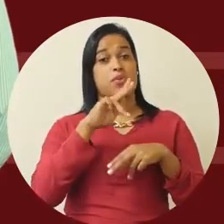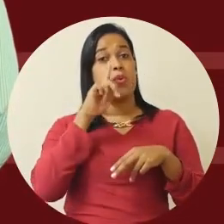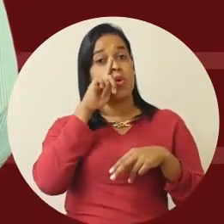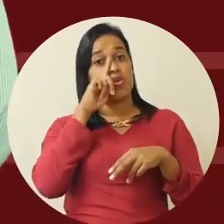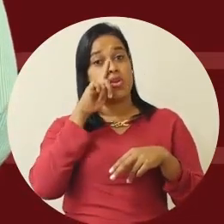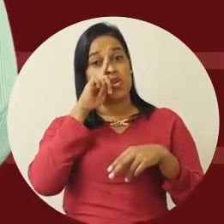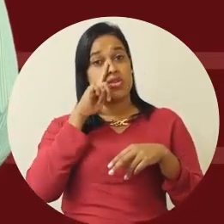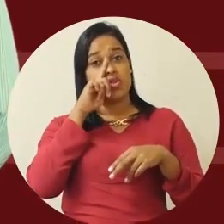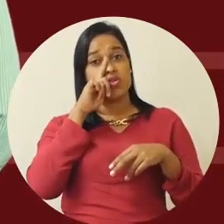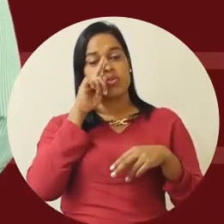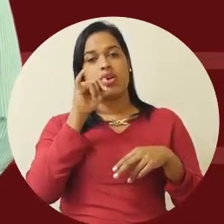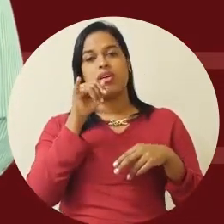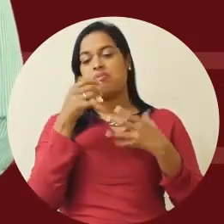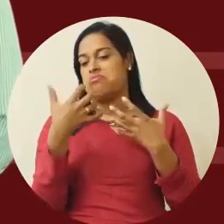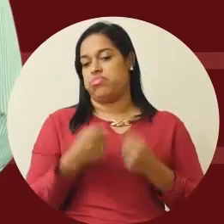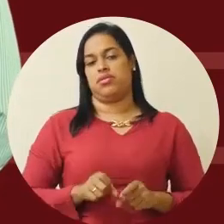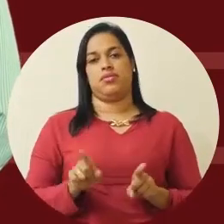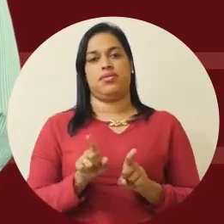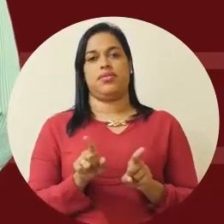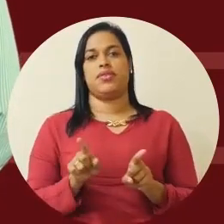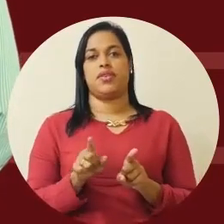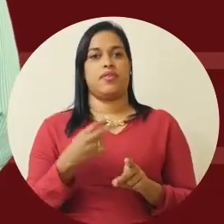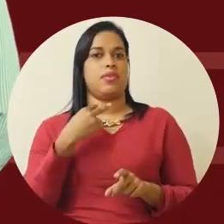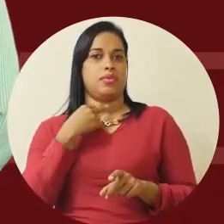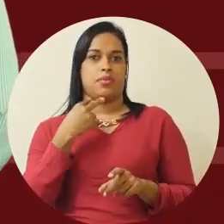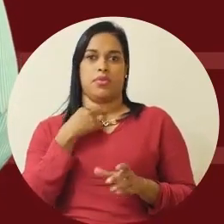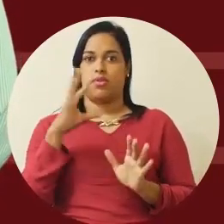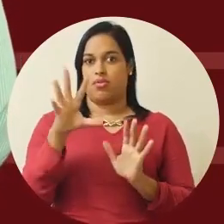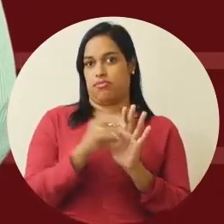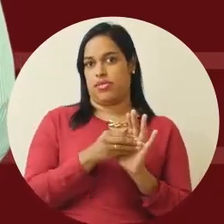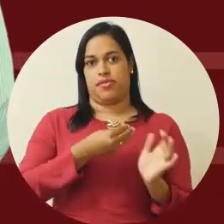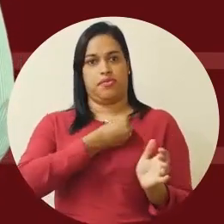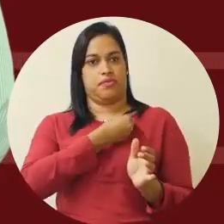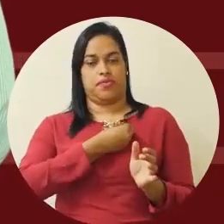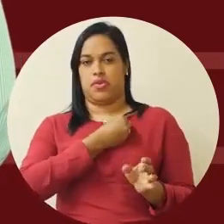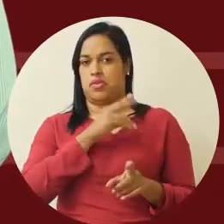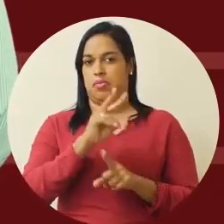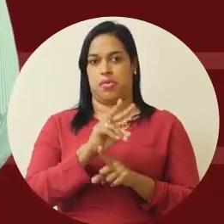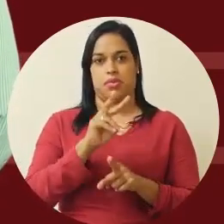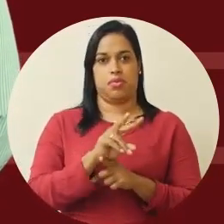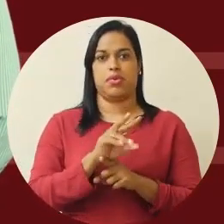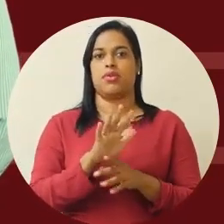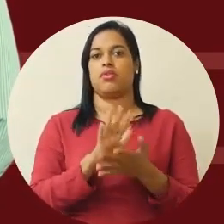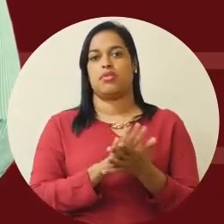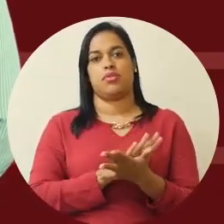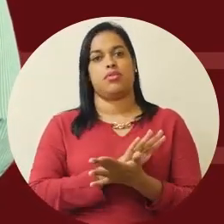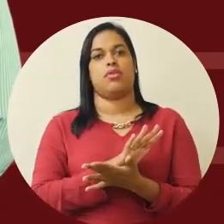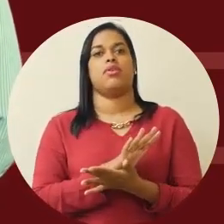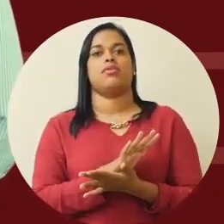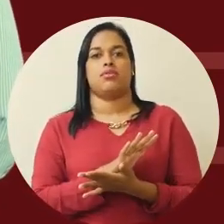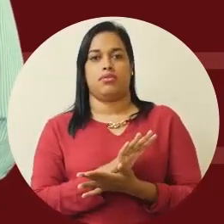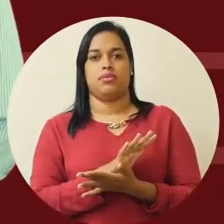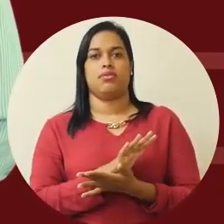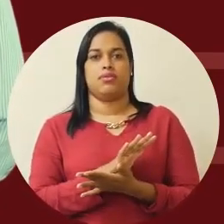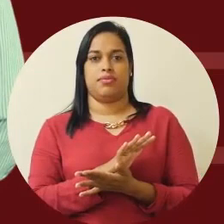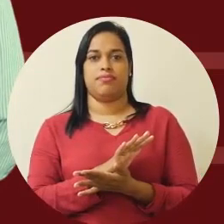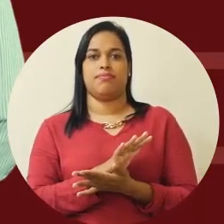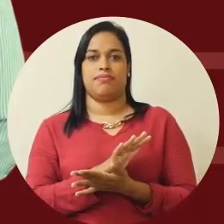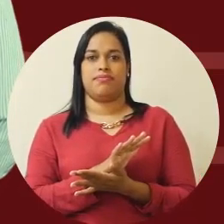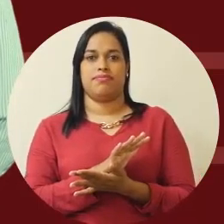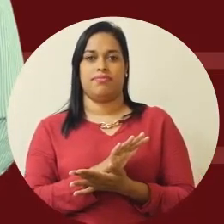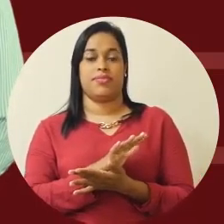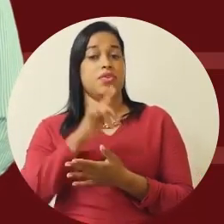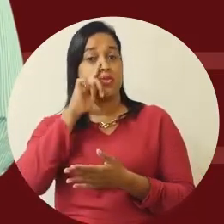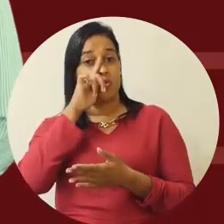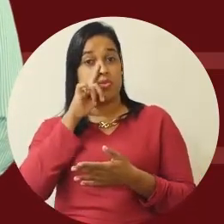considerado inaceitável eu não posso colocá-lo em vida de património nem vida nem patrimônio em é